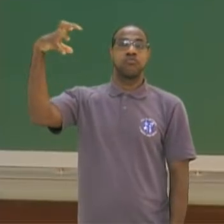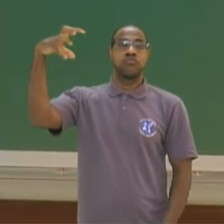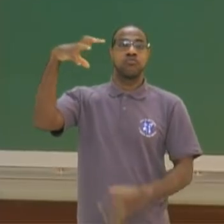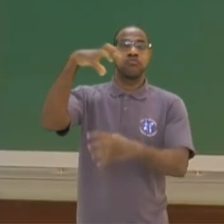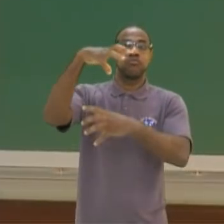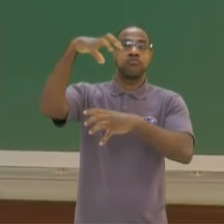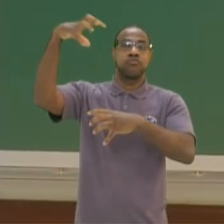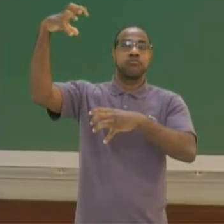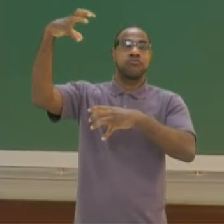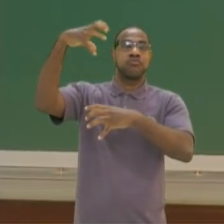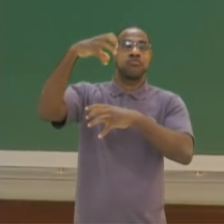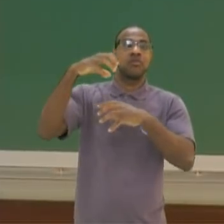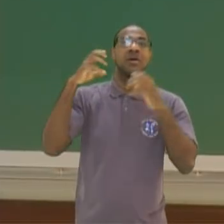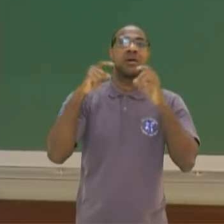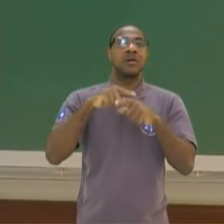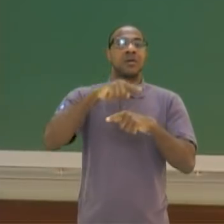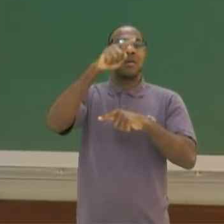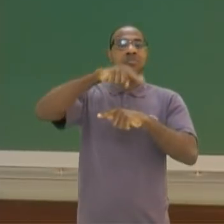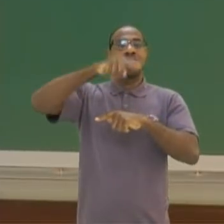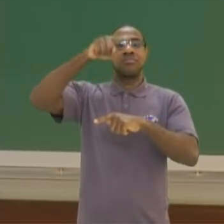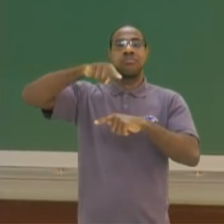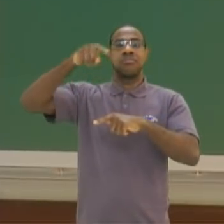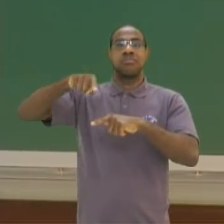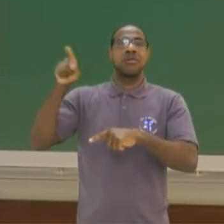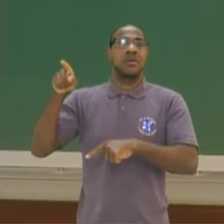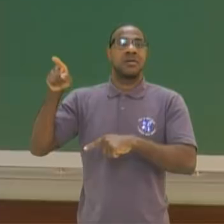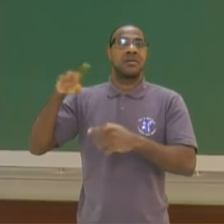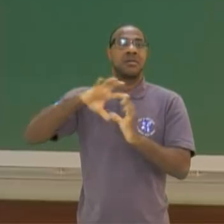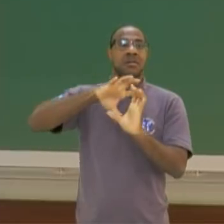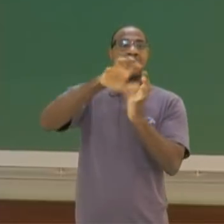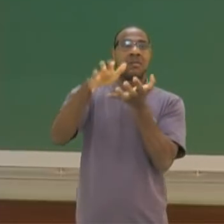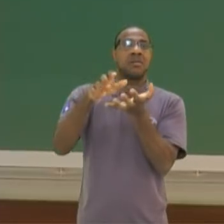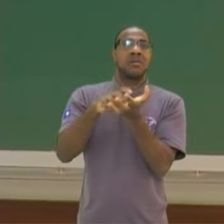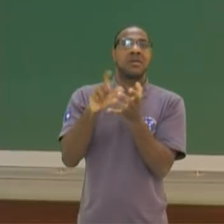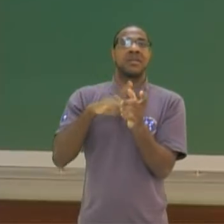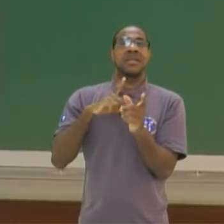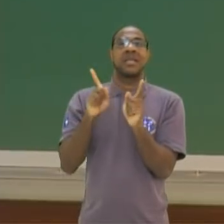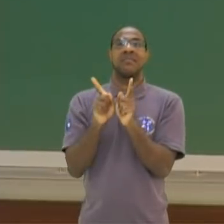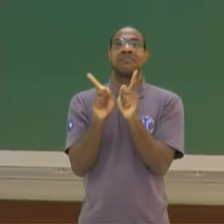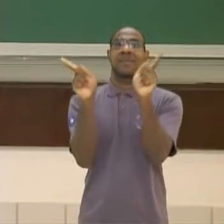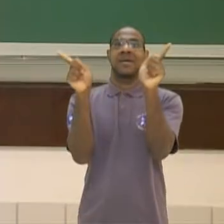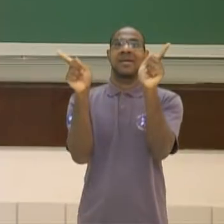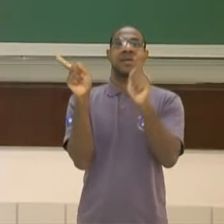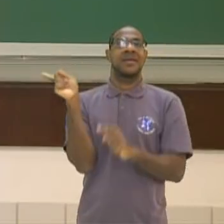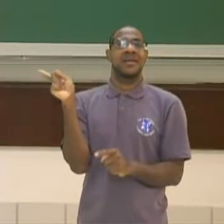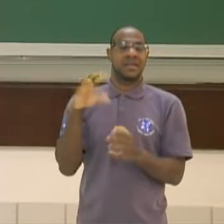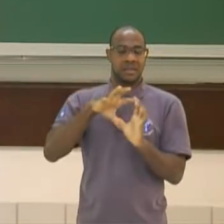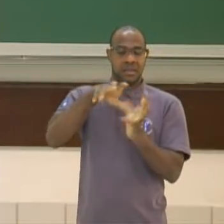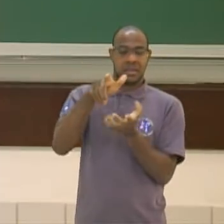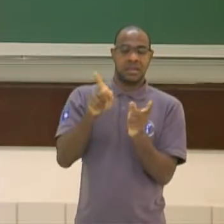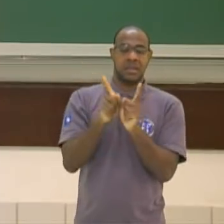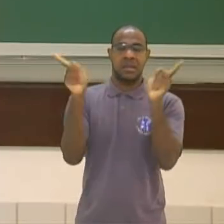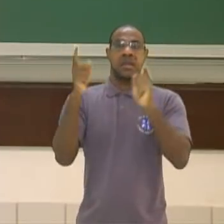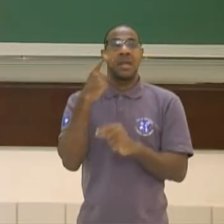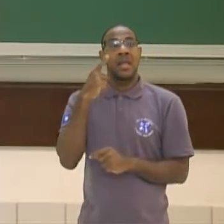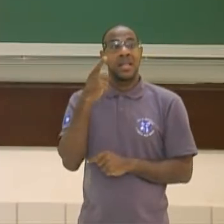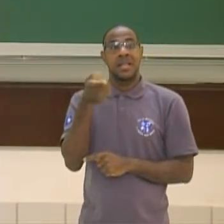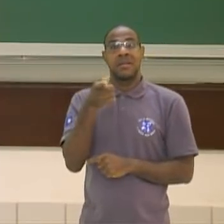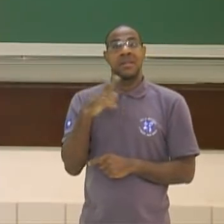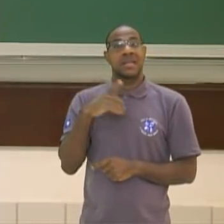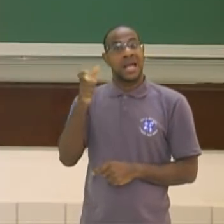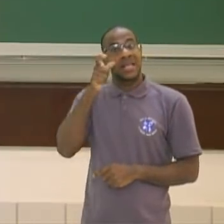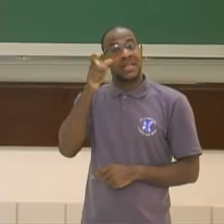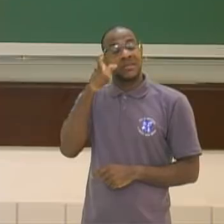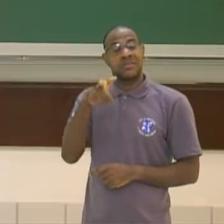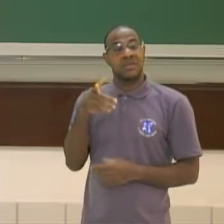de rádio. Então eu tenho aqui o planeta Terra e eu tenho as antenas. Então imagina que você está assistindo essa aula do Fabiano, aula